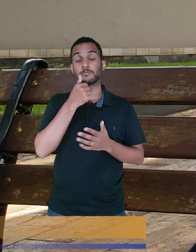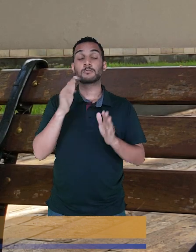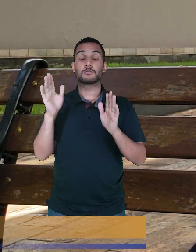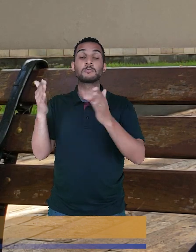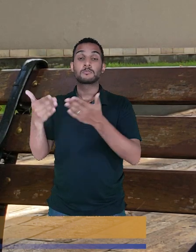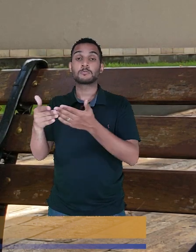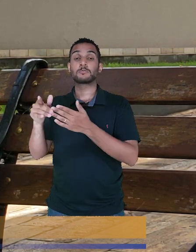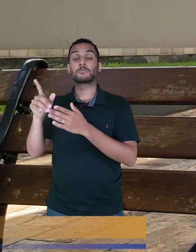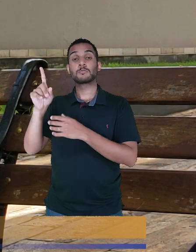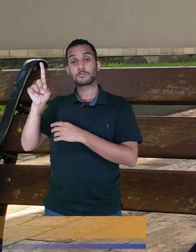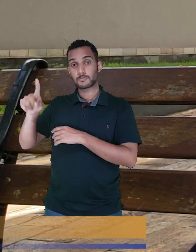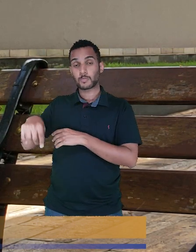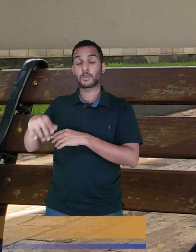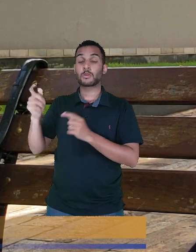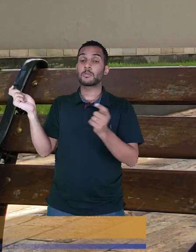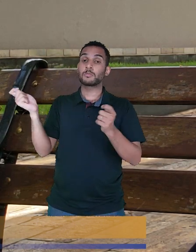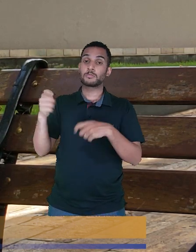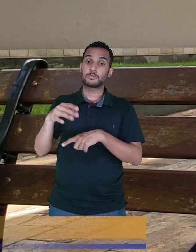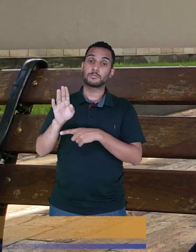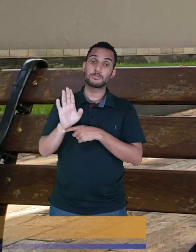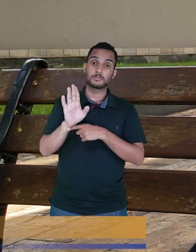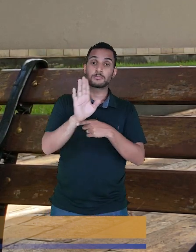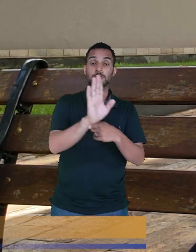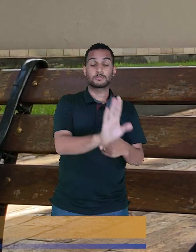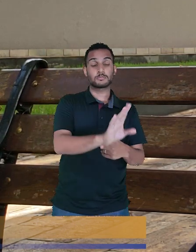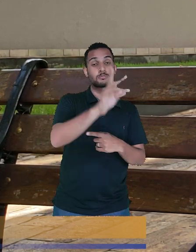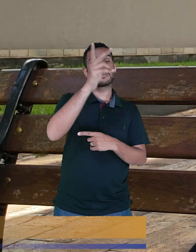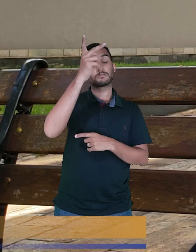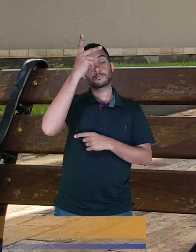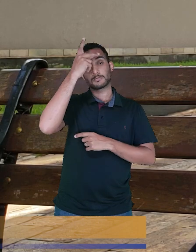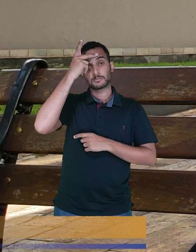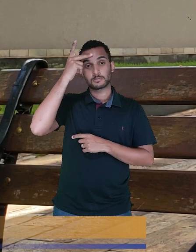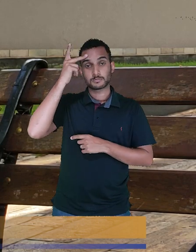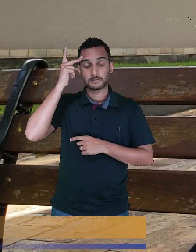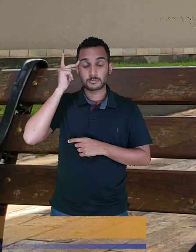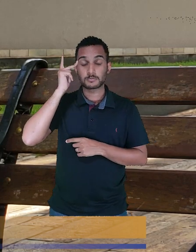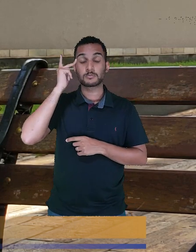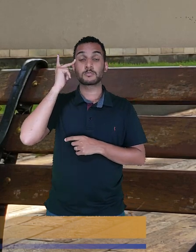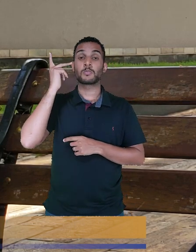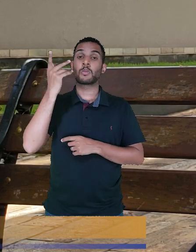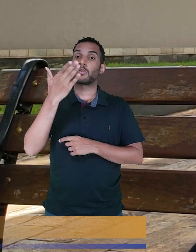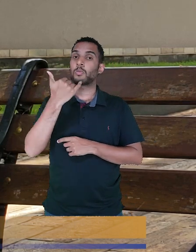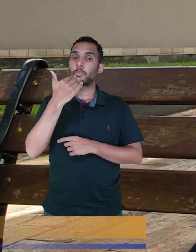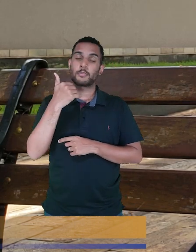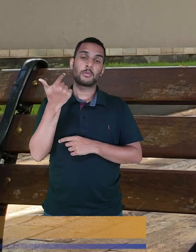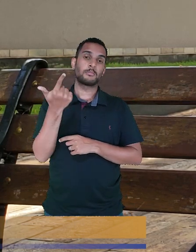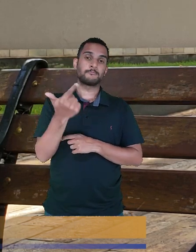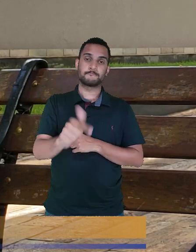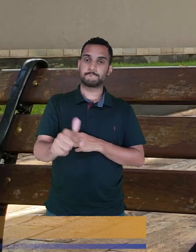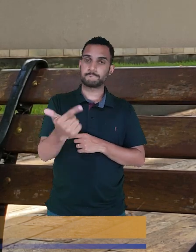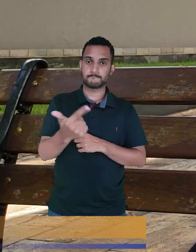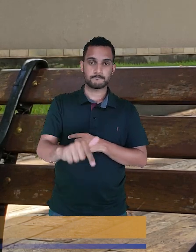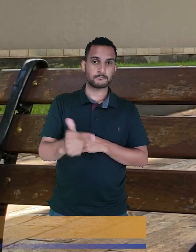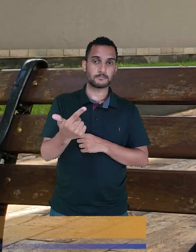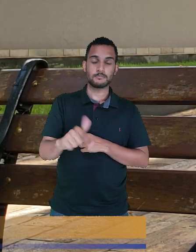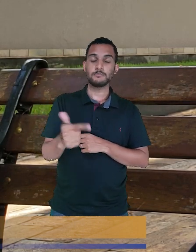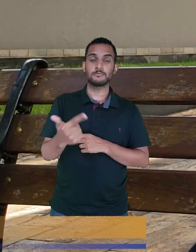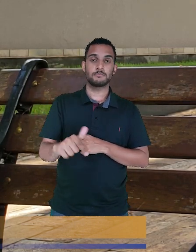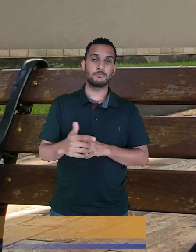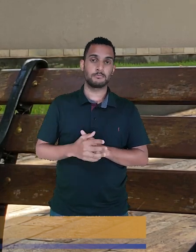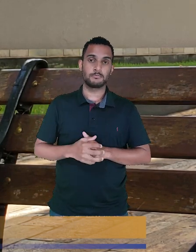em vista disso, em poder ajudar aqueles que não têm